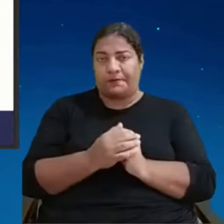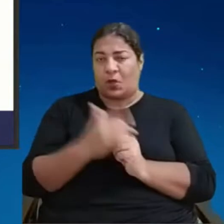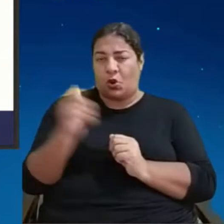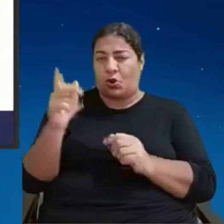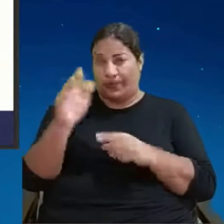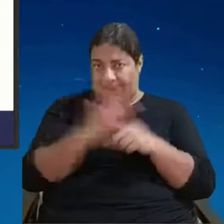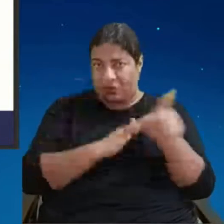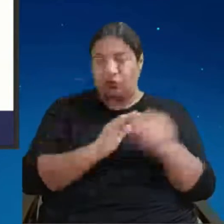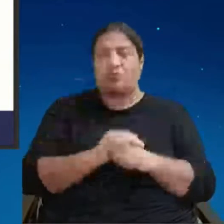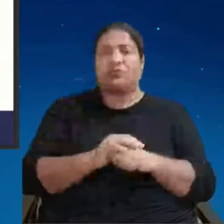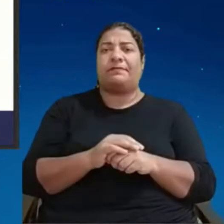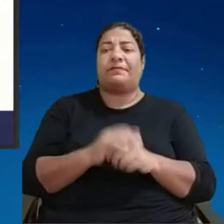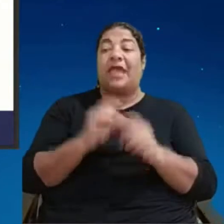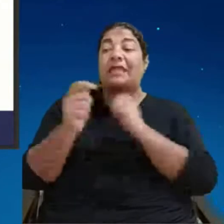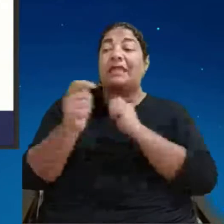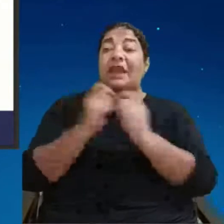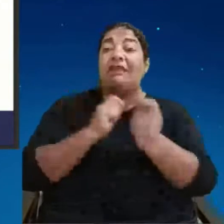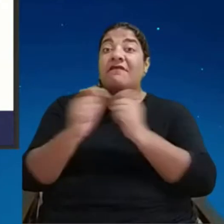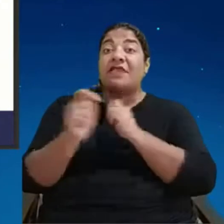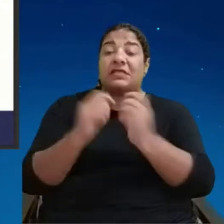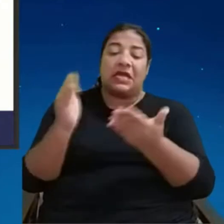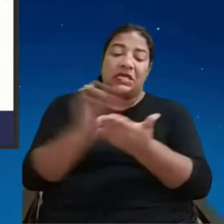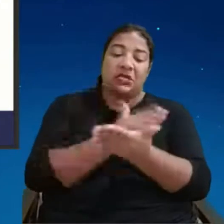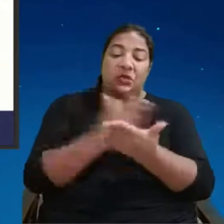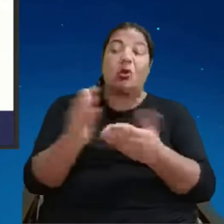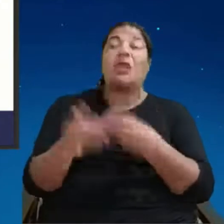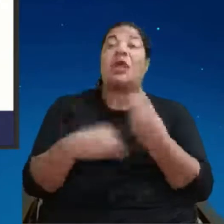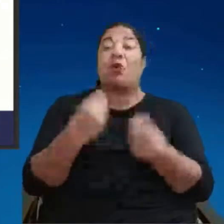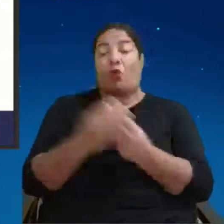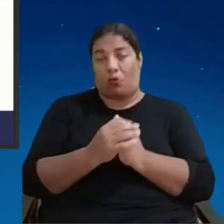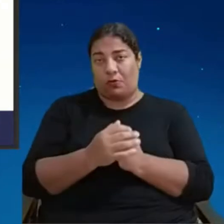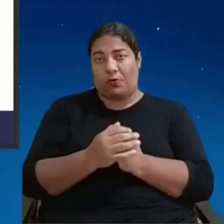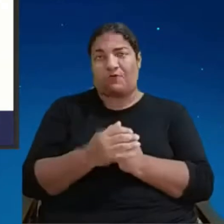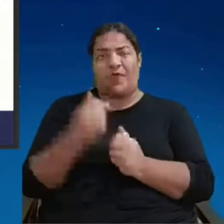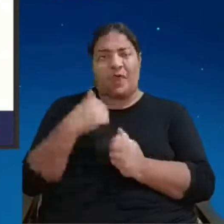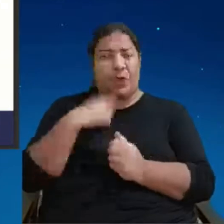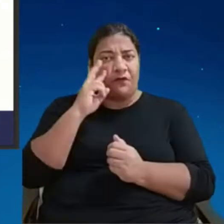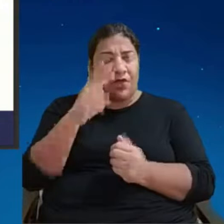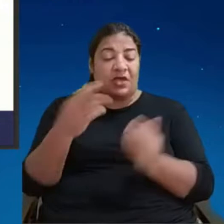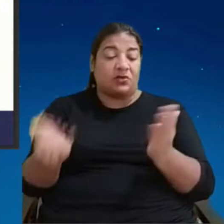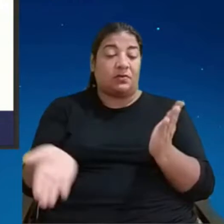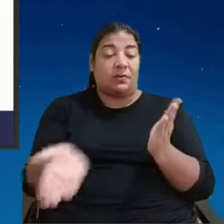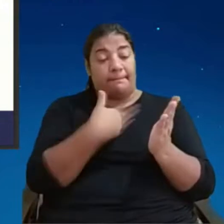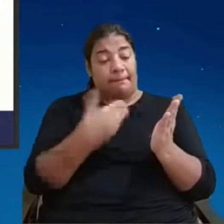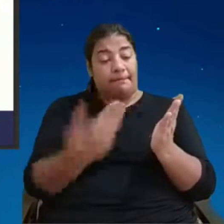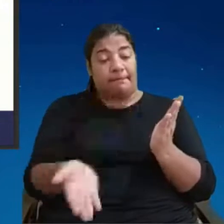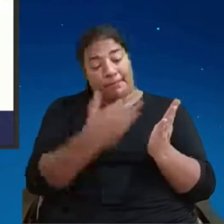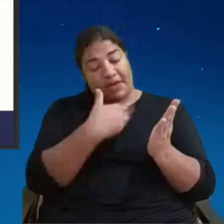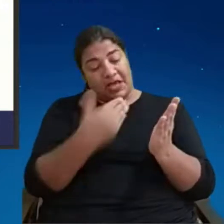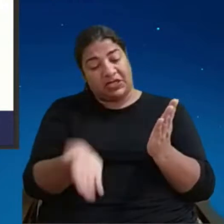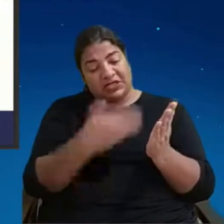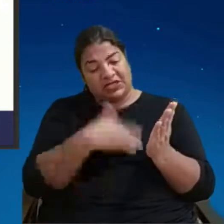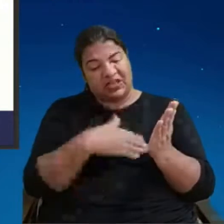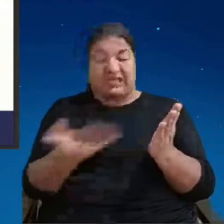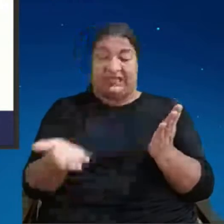assim, Marisa, vai para a última página do meu contrato, que agora é virtual, e assim, é muito caro o percentual que você está cobrando. Eu falei, sabe